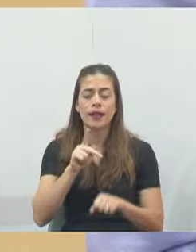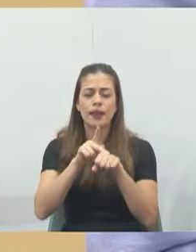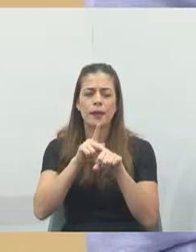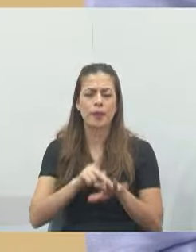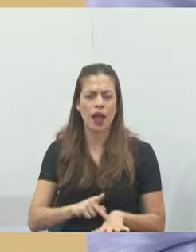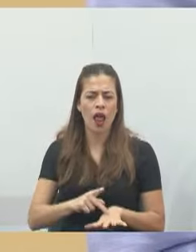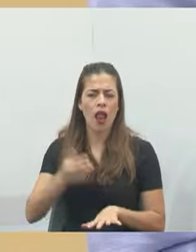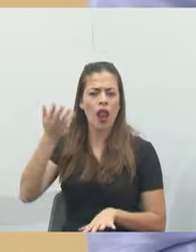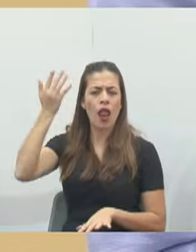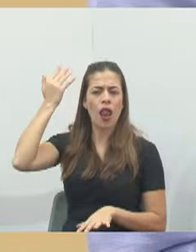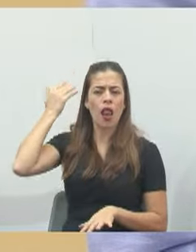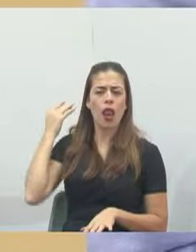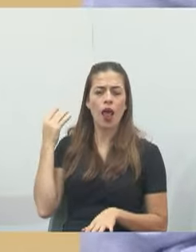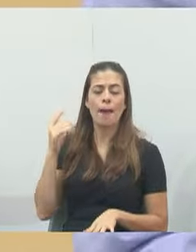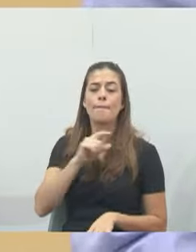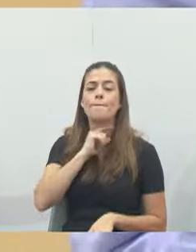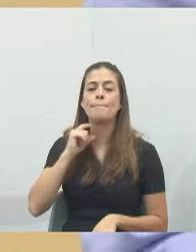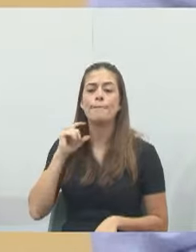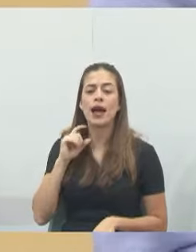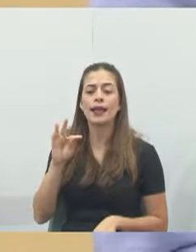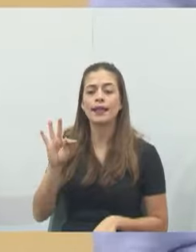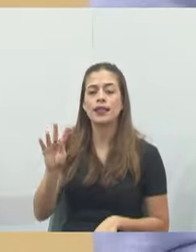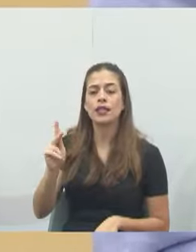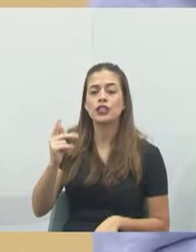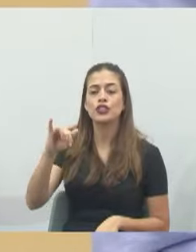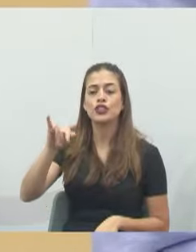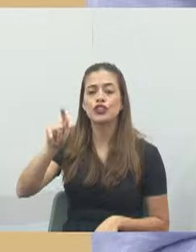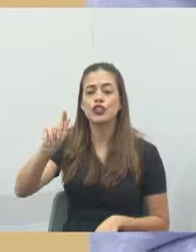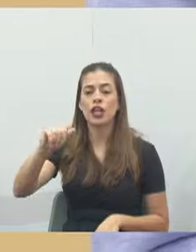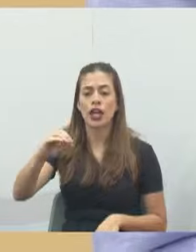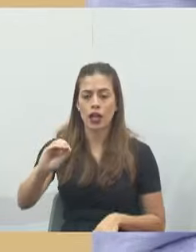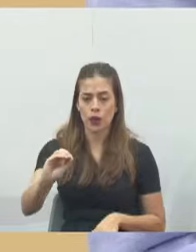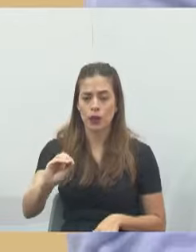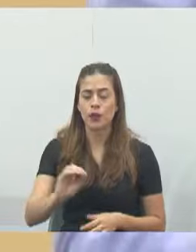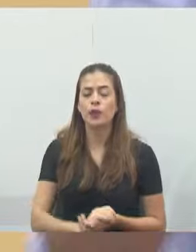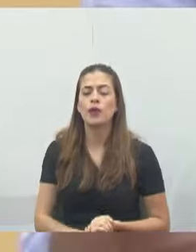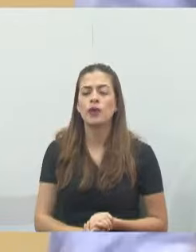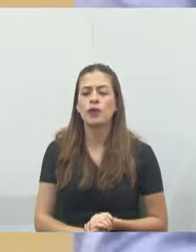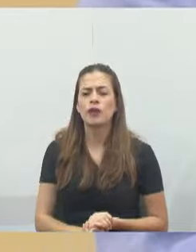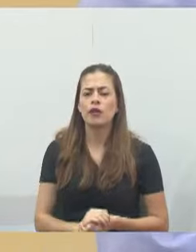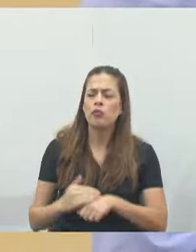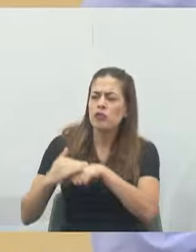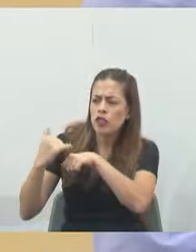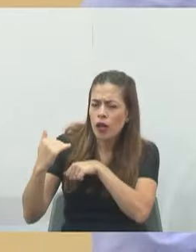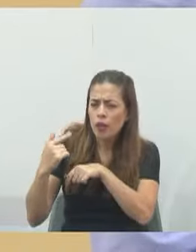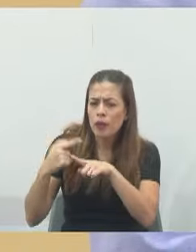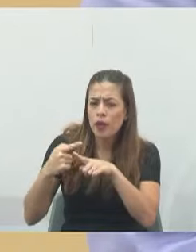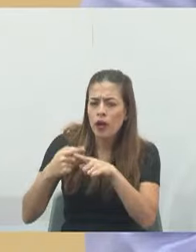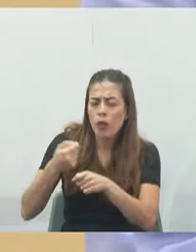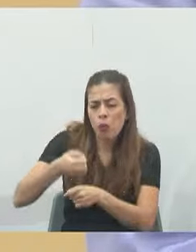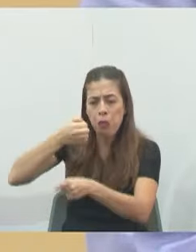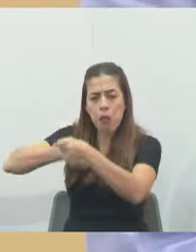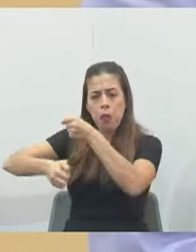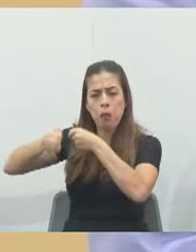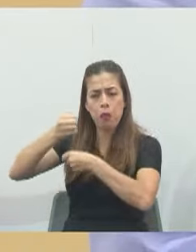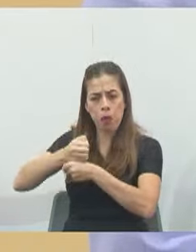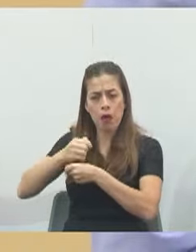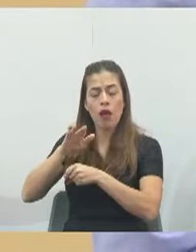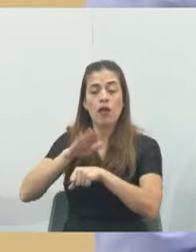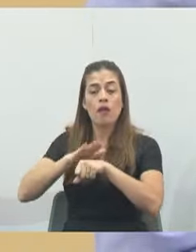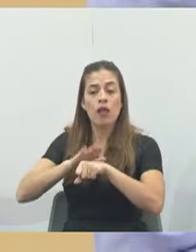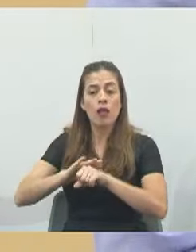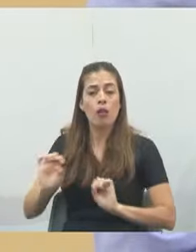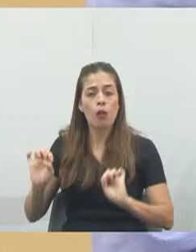na época, que é o padre Tiago, eles me procuraram, porque ano anterior eles haviam feito uma